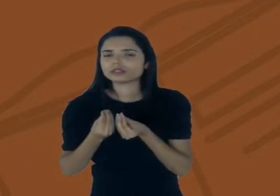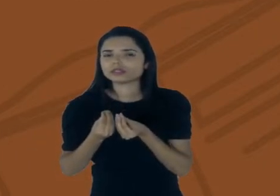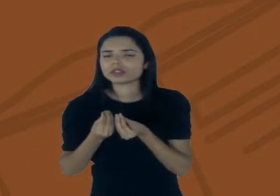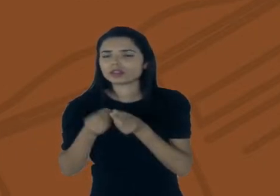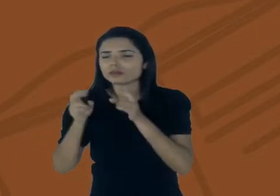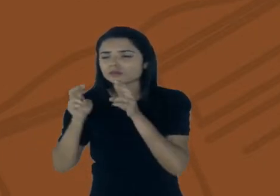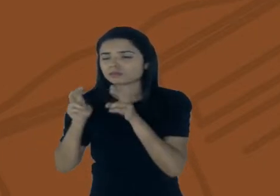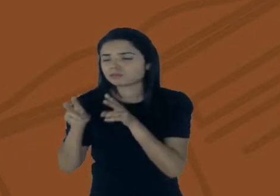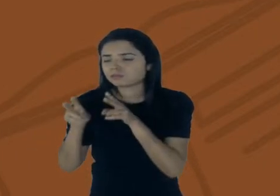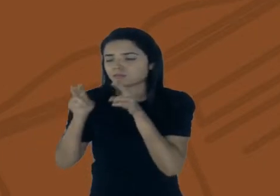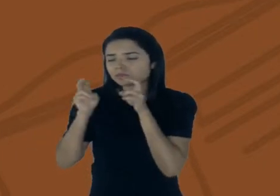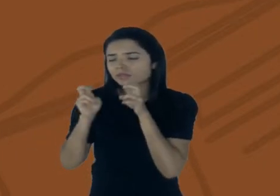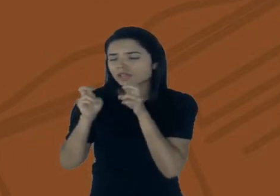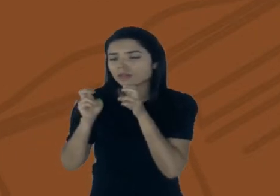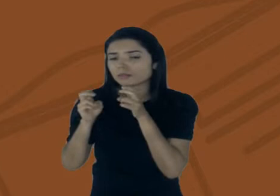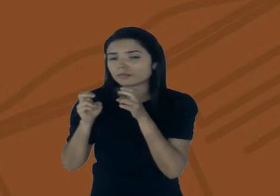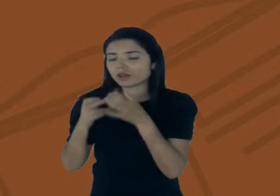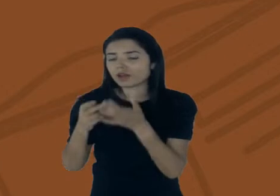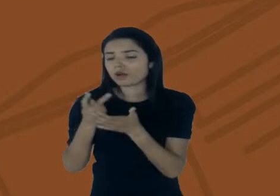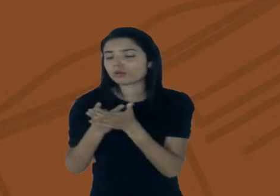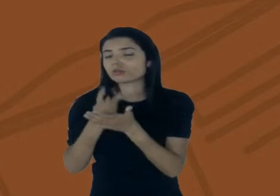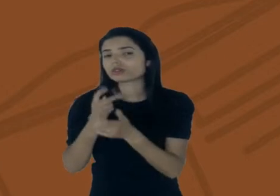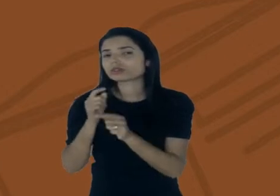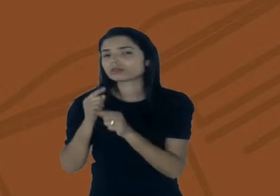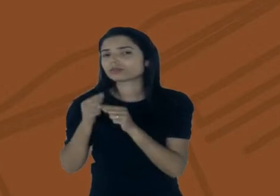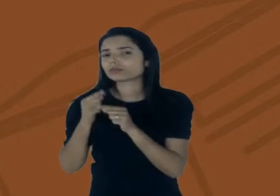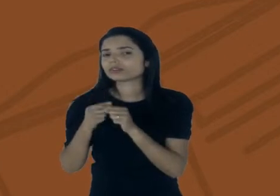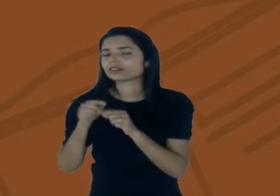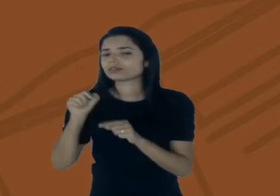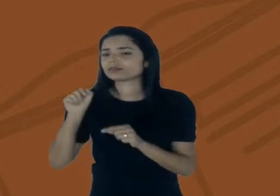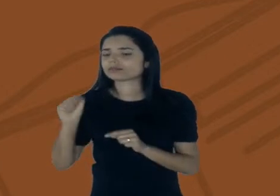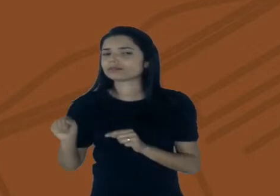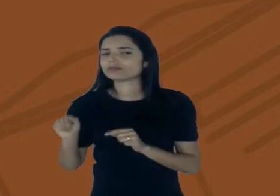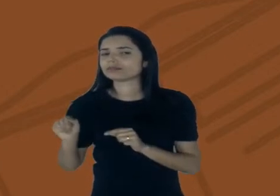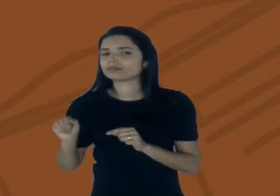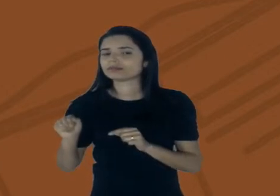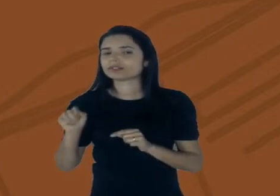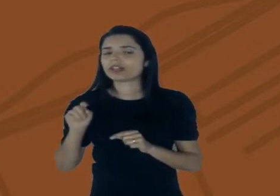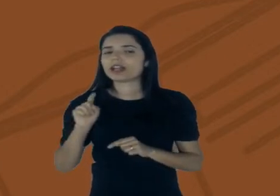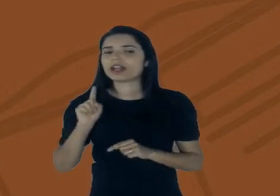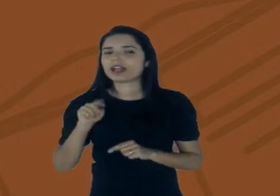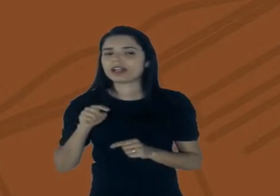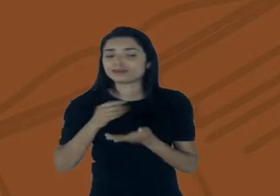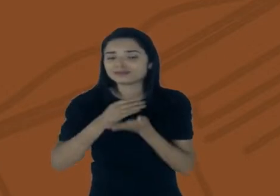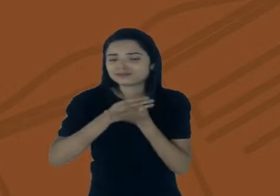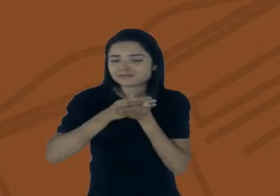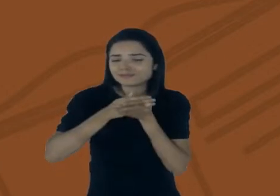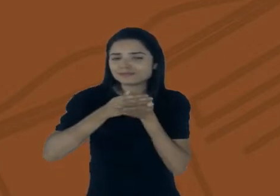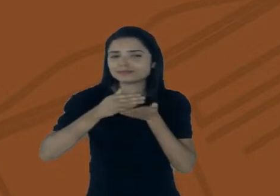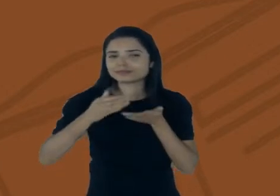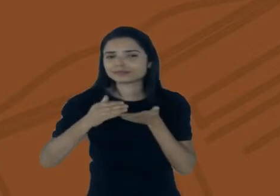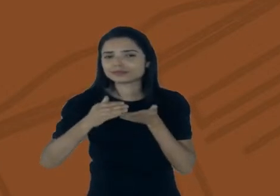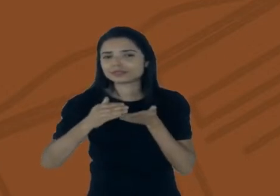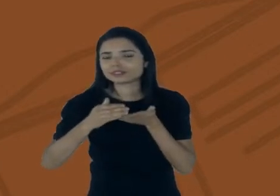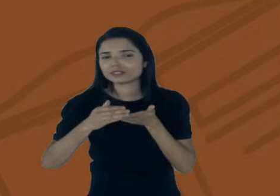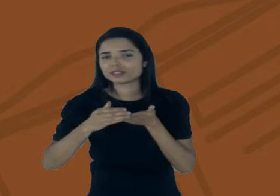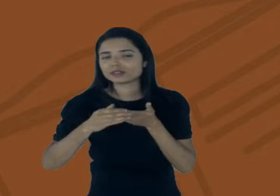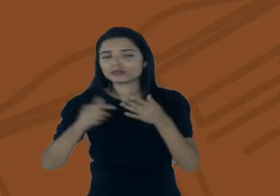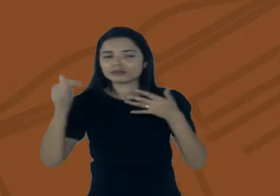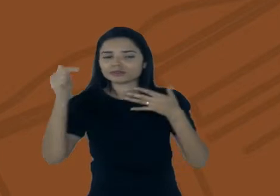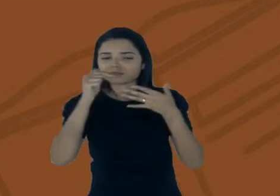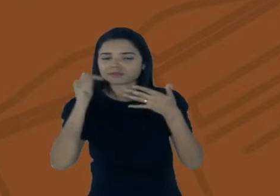como ela é causada, como ela se manifesta? Ela é advinda a partir de alguns critérios,